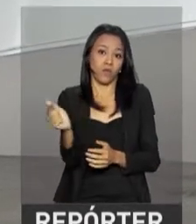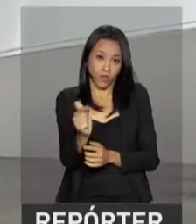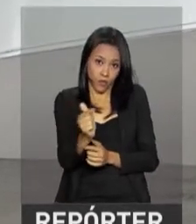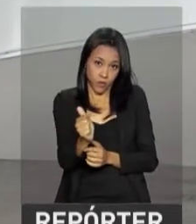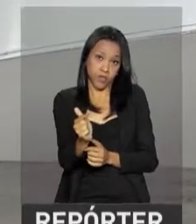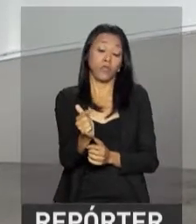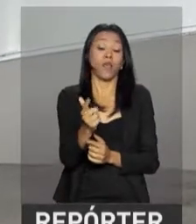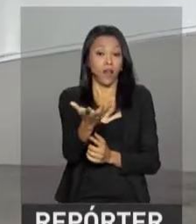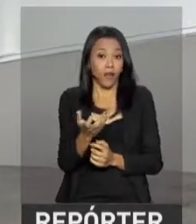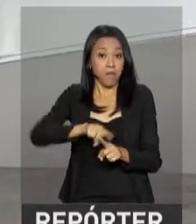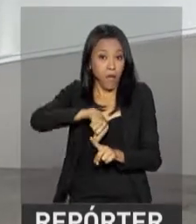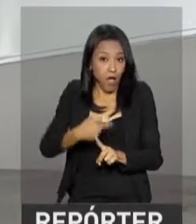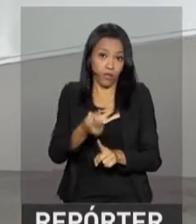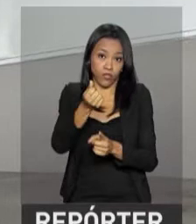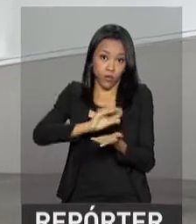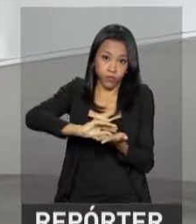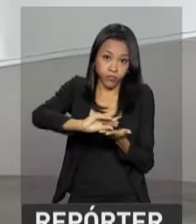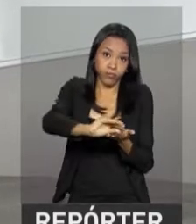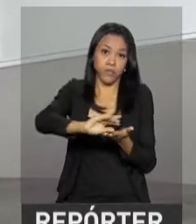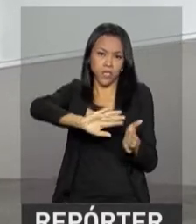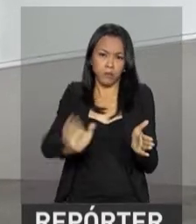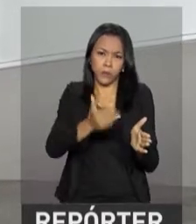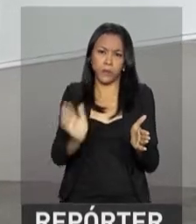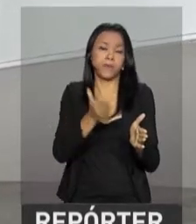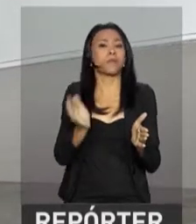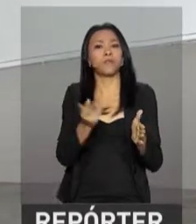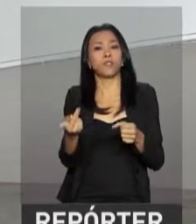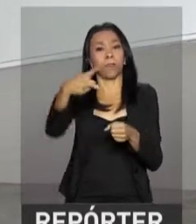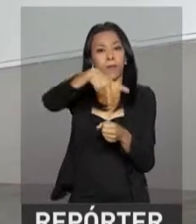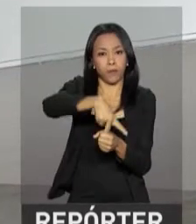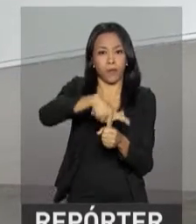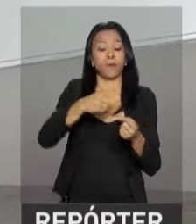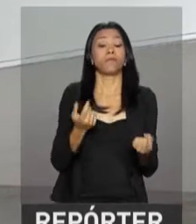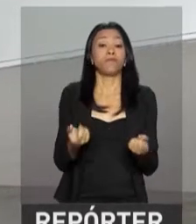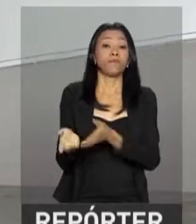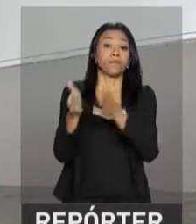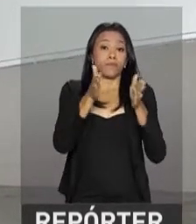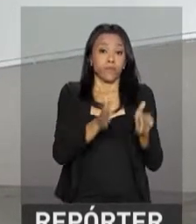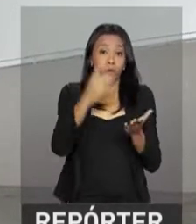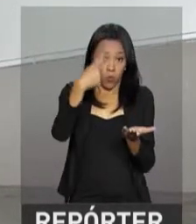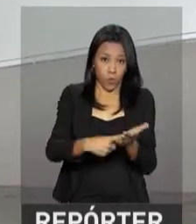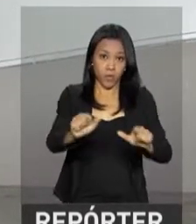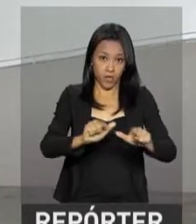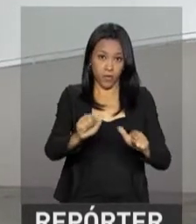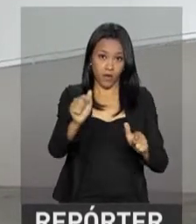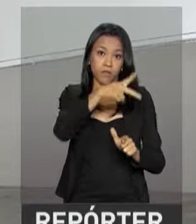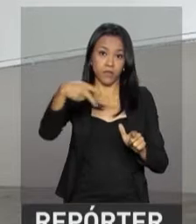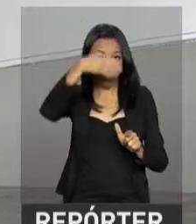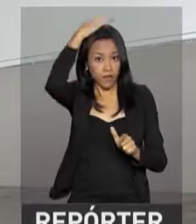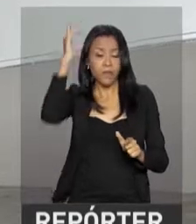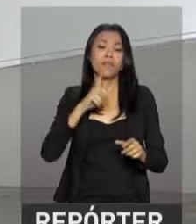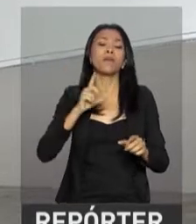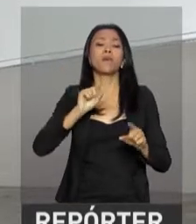investir mais e aumentar a produção de petróleo ainda sobre a agenda carol o presidente também tem uma reunião